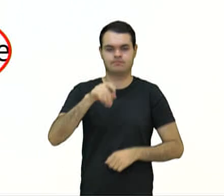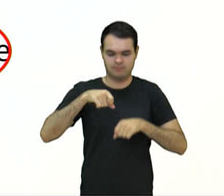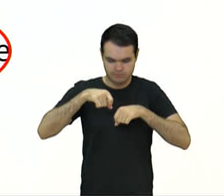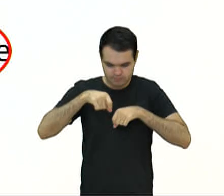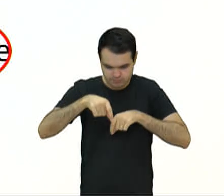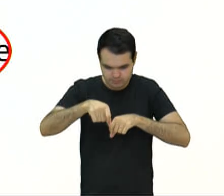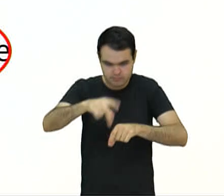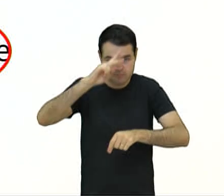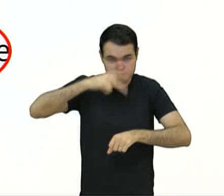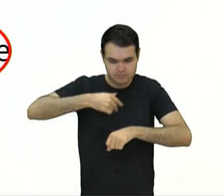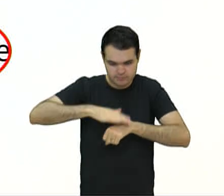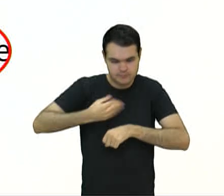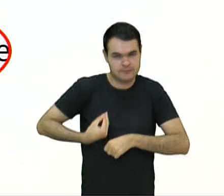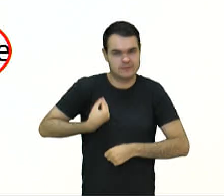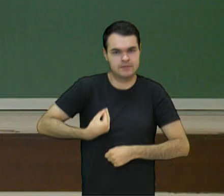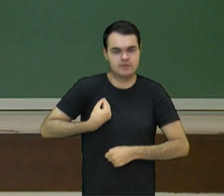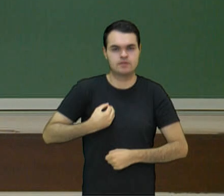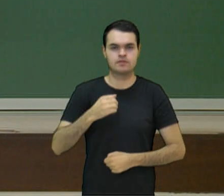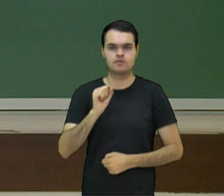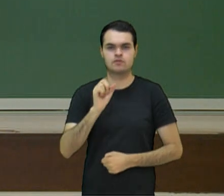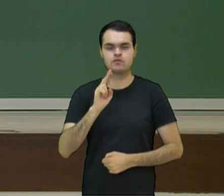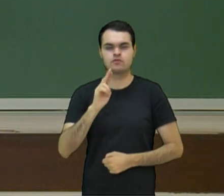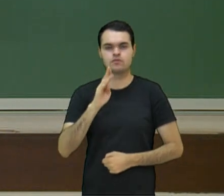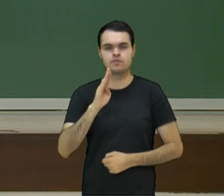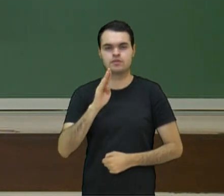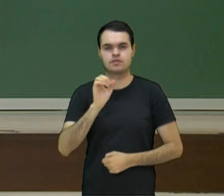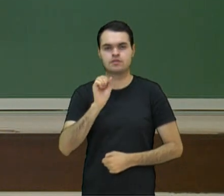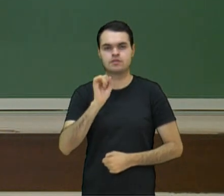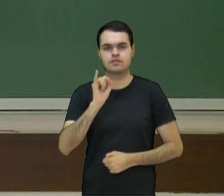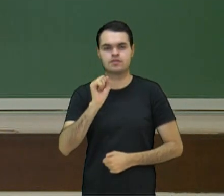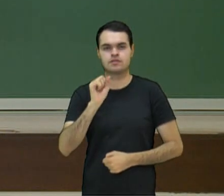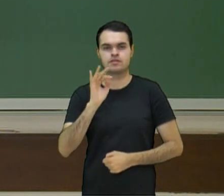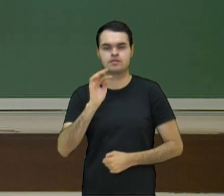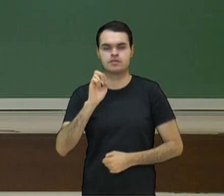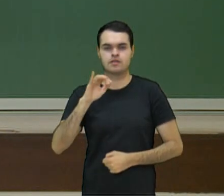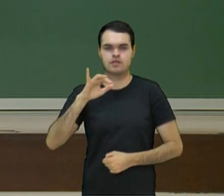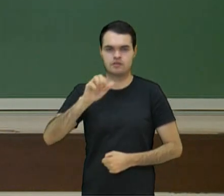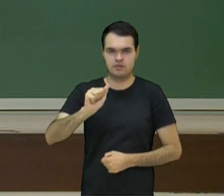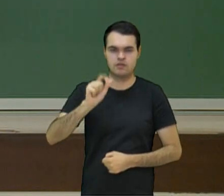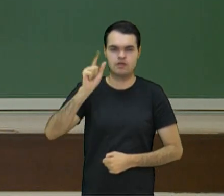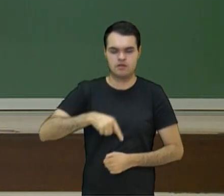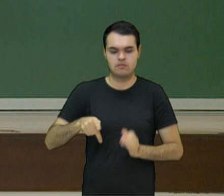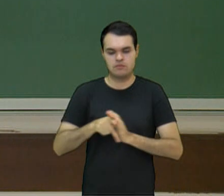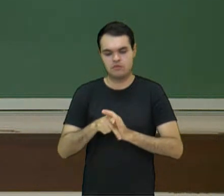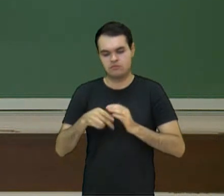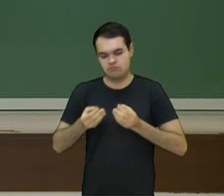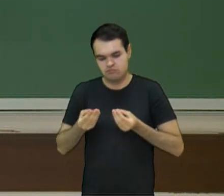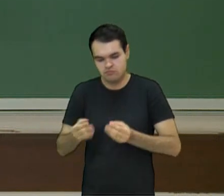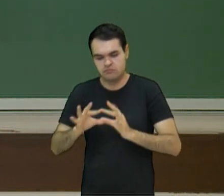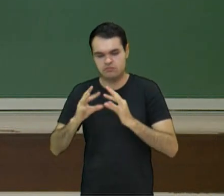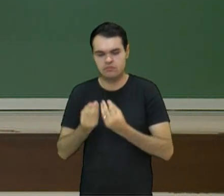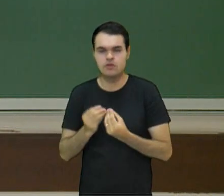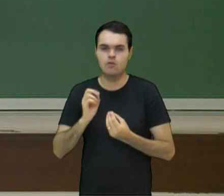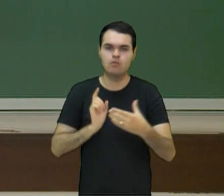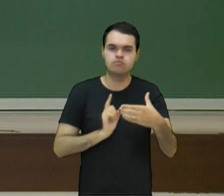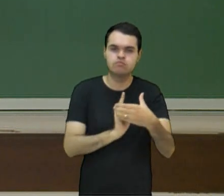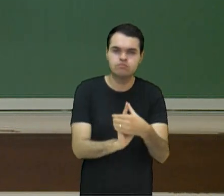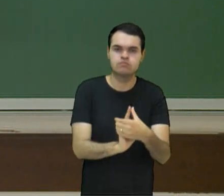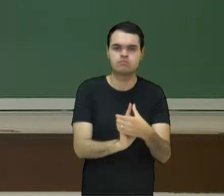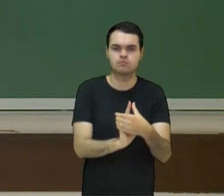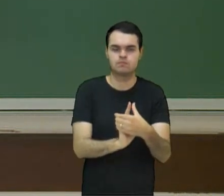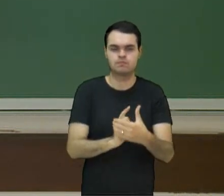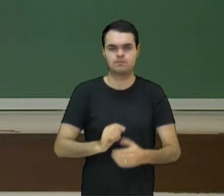de subsistência, aquela que atende ao agricultor, à sua família, ou à comunidade ao qual ele está